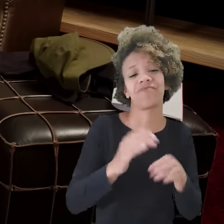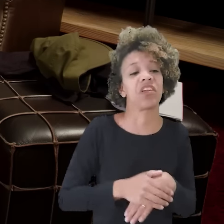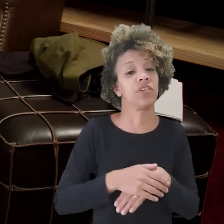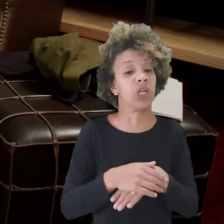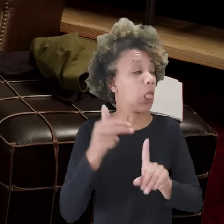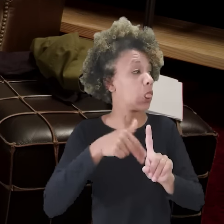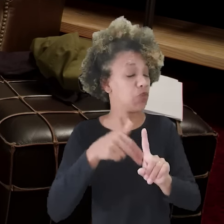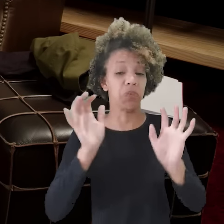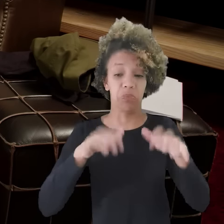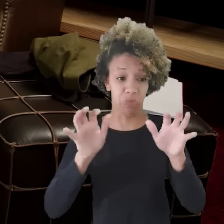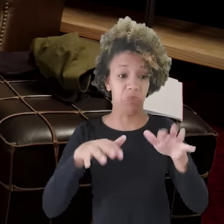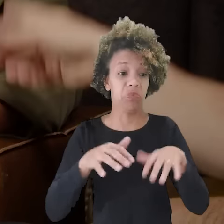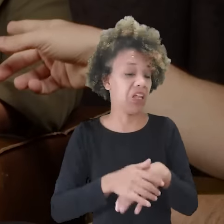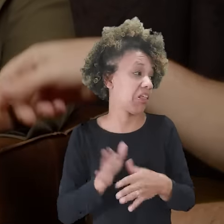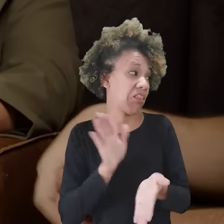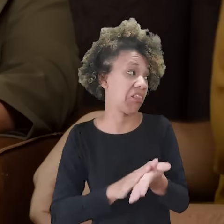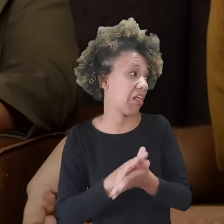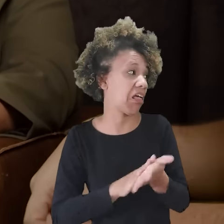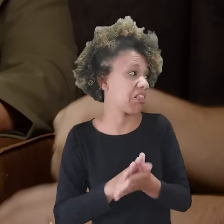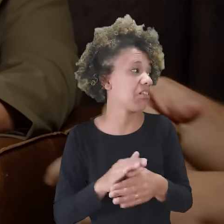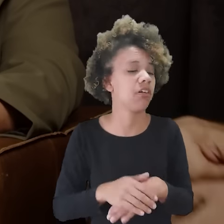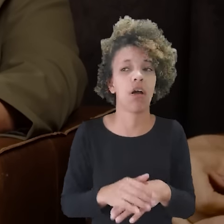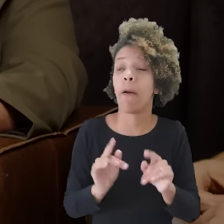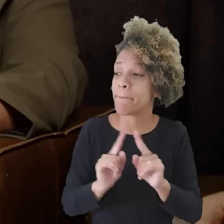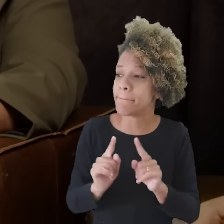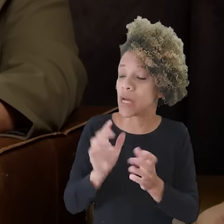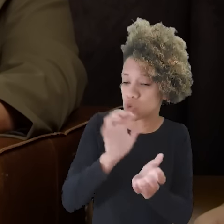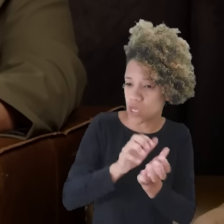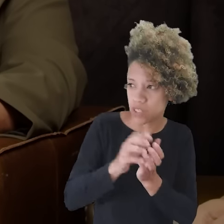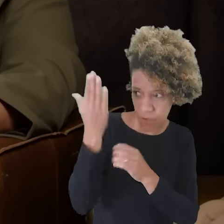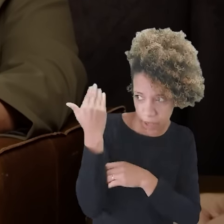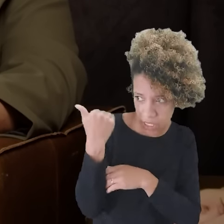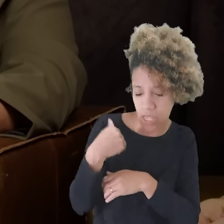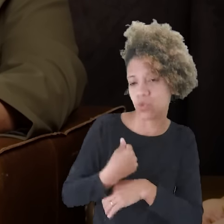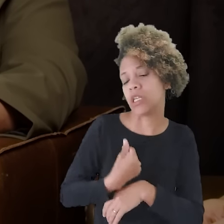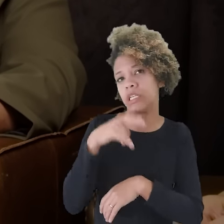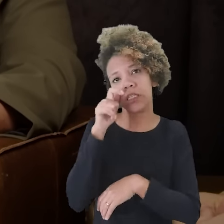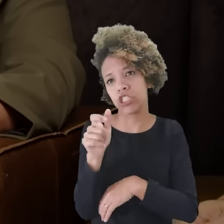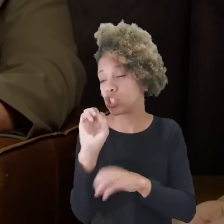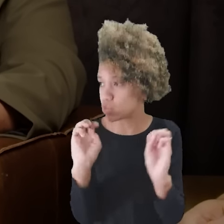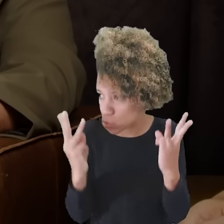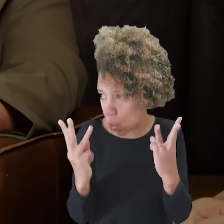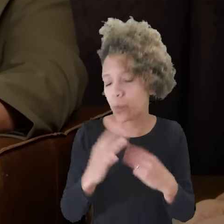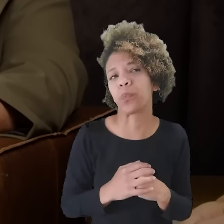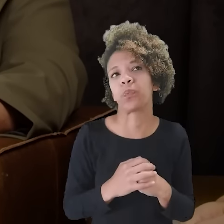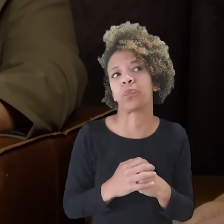Fala mano vai chover nada mano mas você pro pro Recife antigo assim e ver um show do